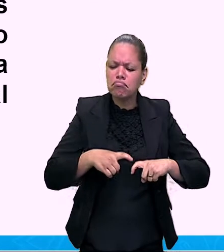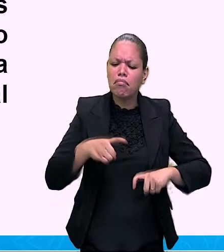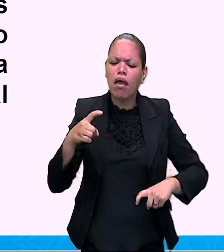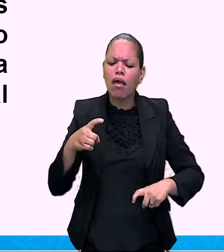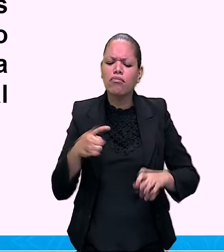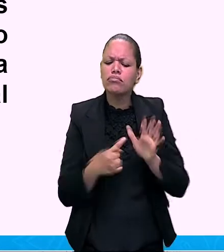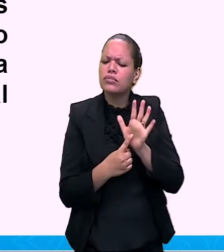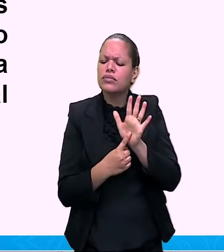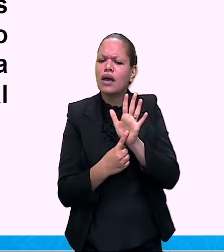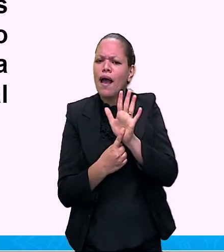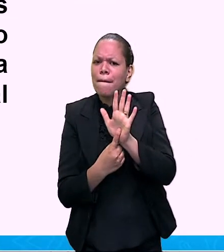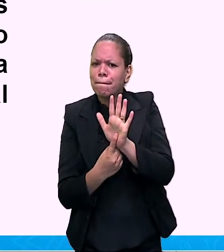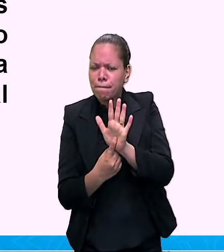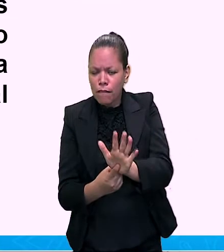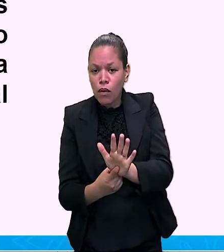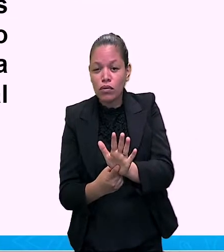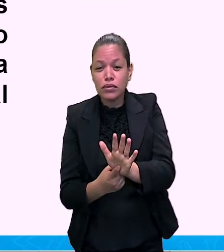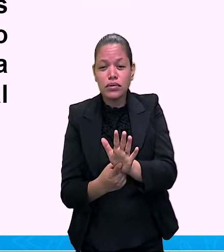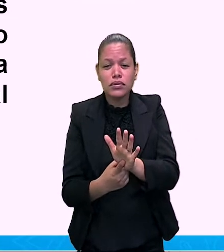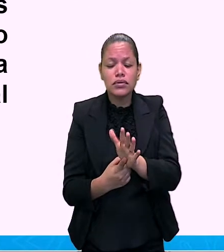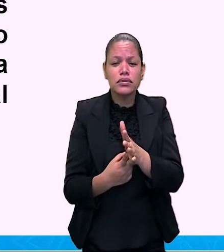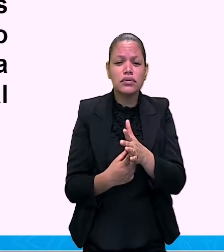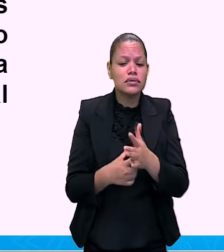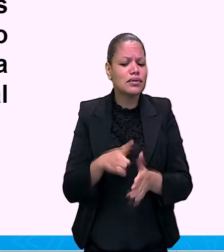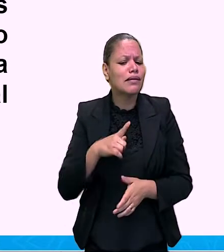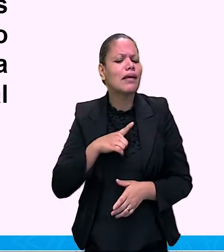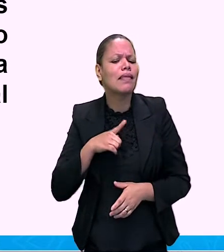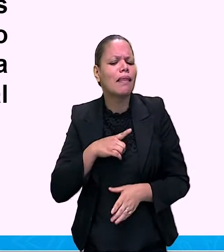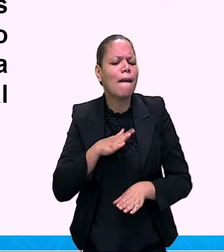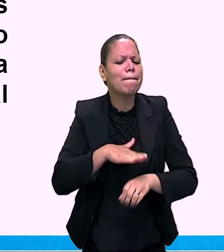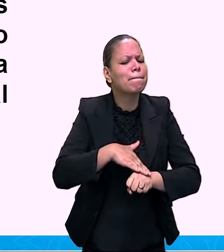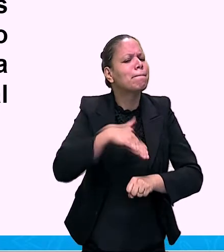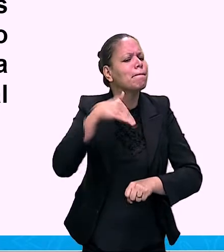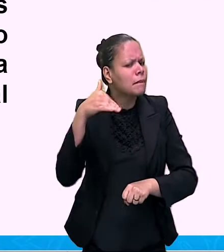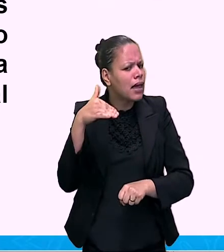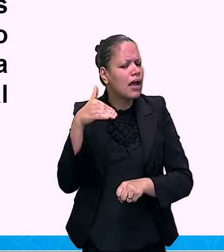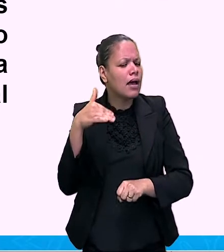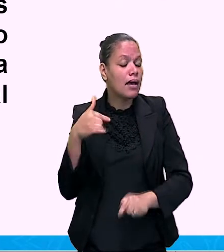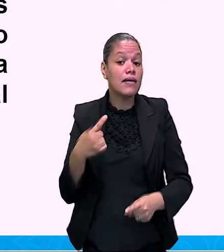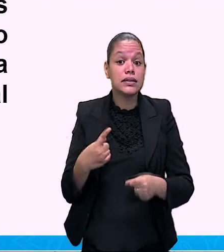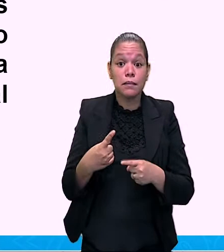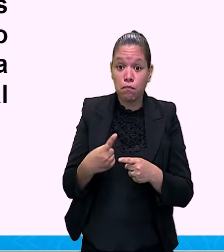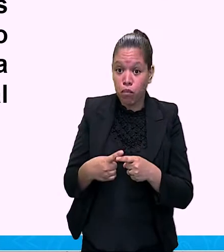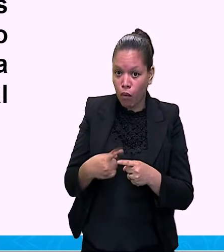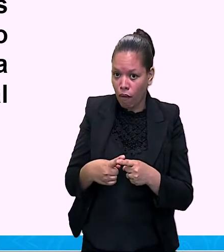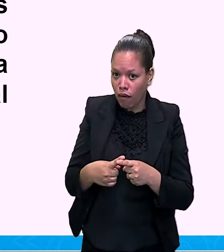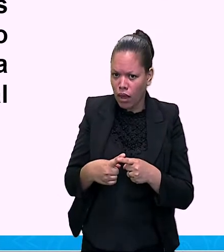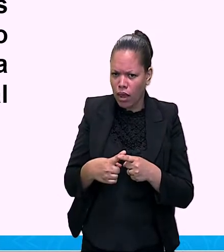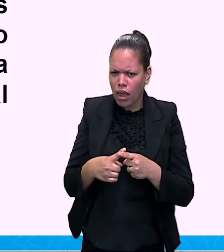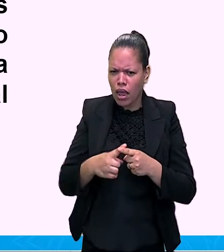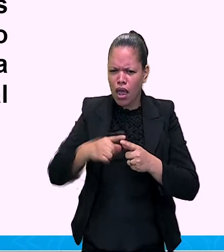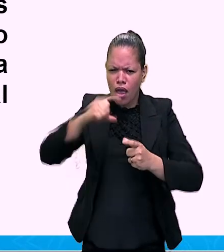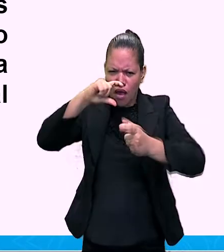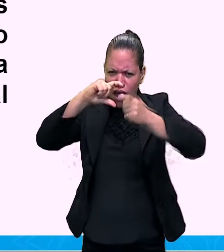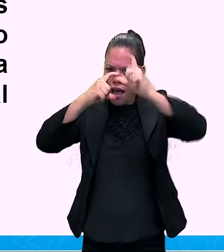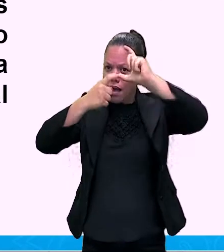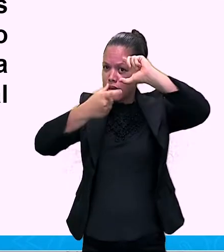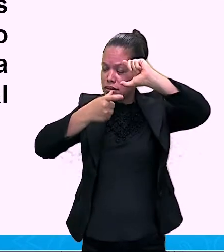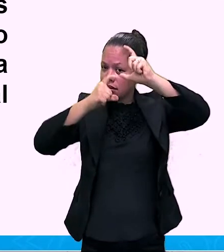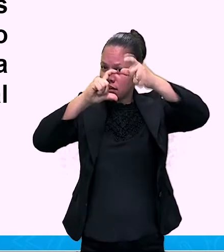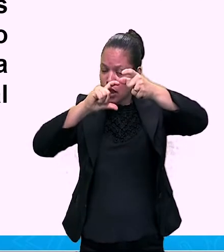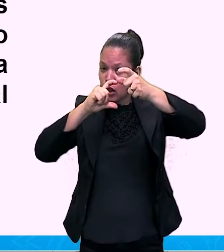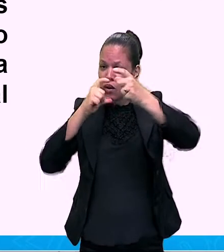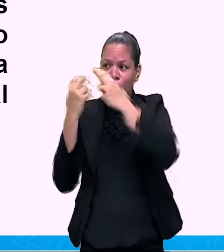subdiagnósticos, já que a síndrome tem semelhanças com outra, a de